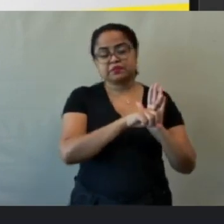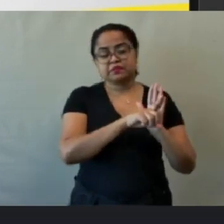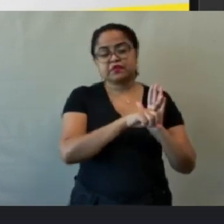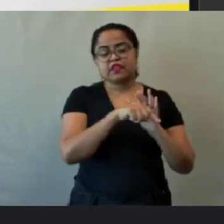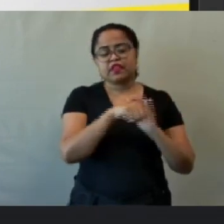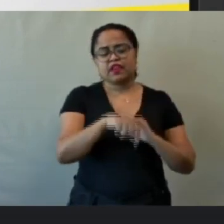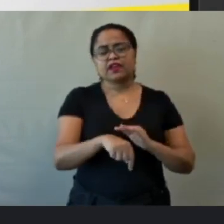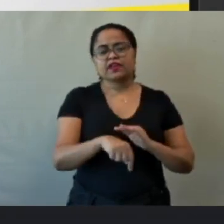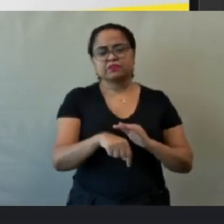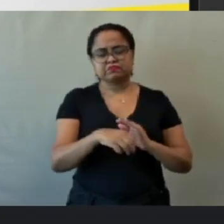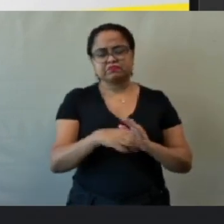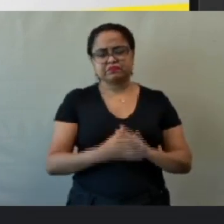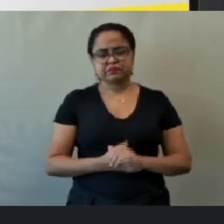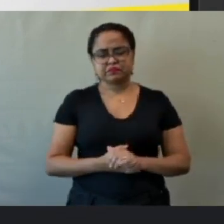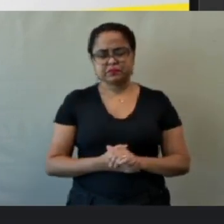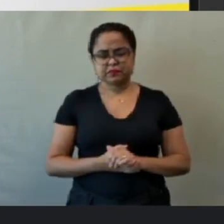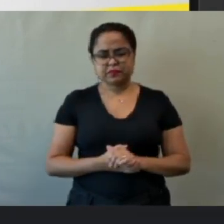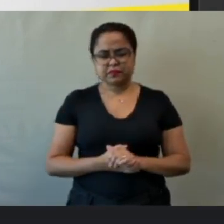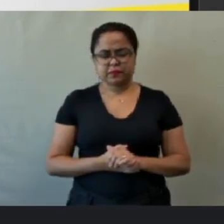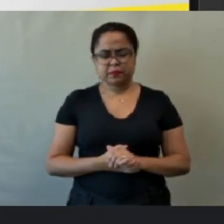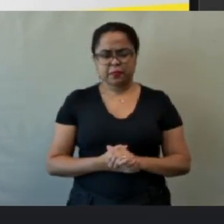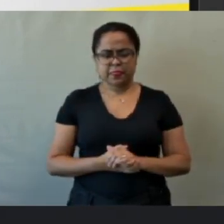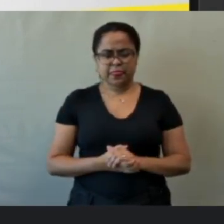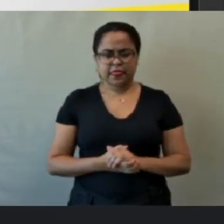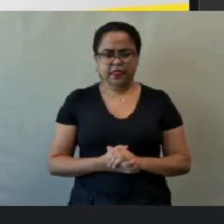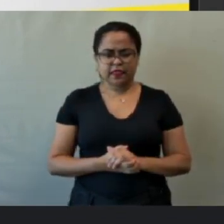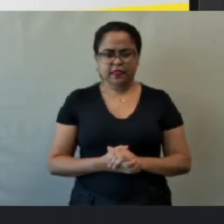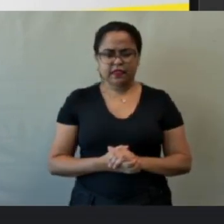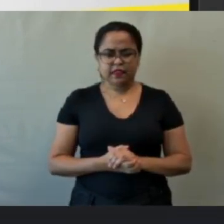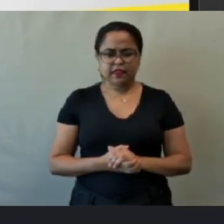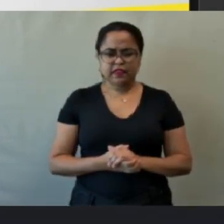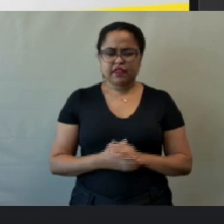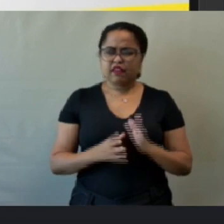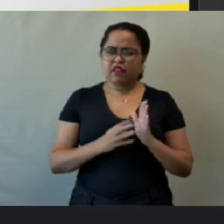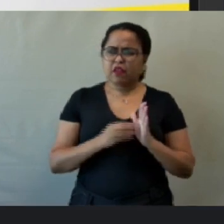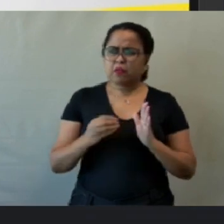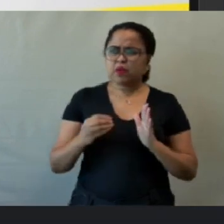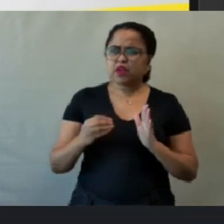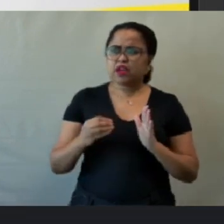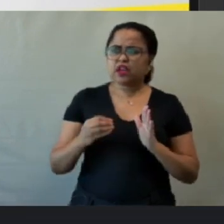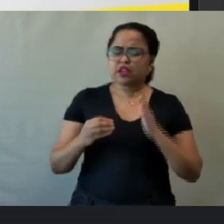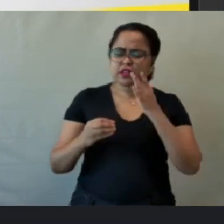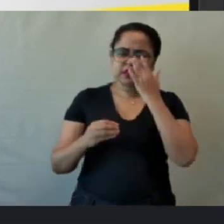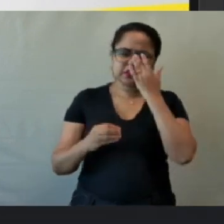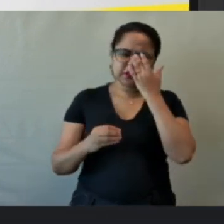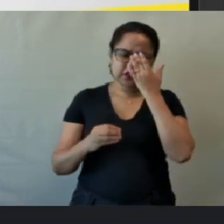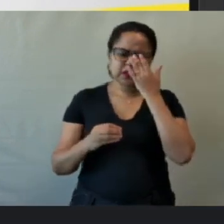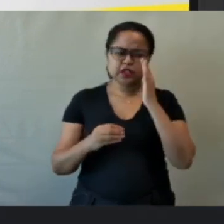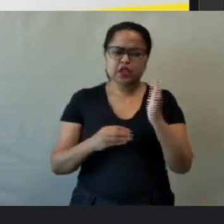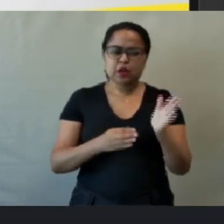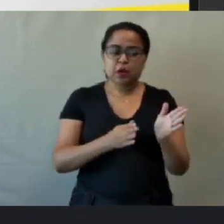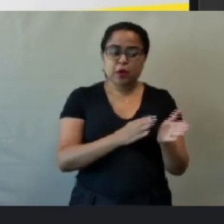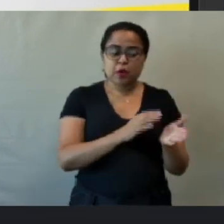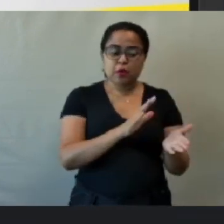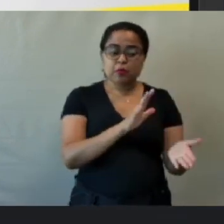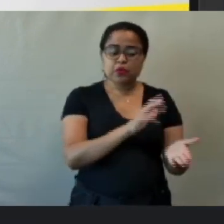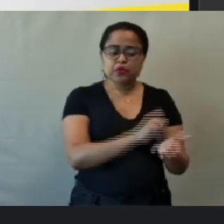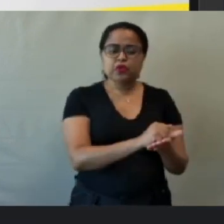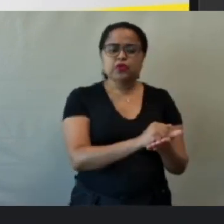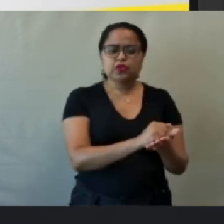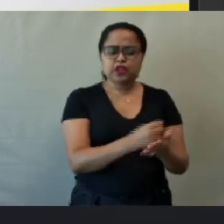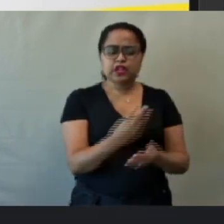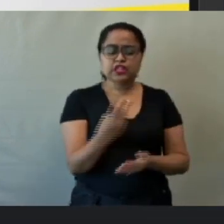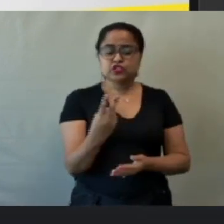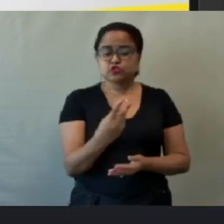casa. Aí a imagem que nós tivemos aqui na segunda-feira, fazendo a protocolização, né, desses dois